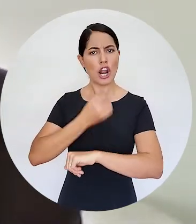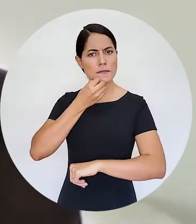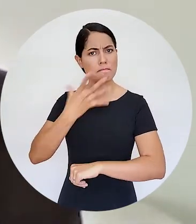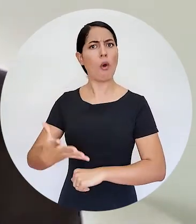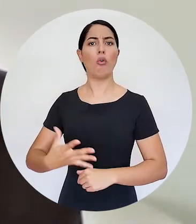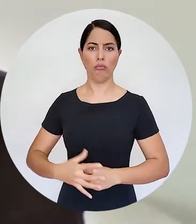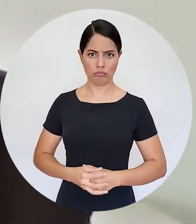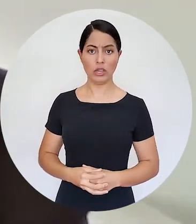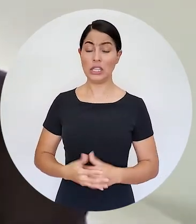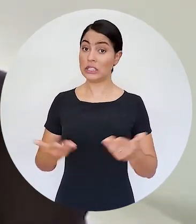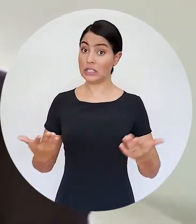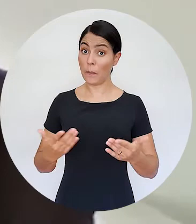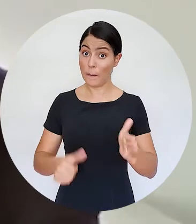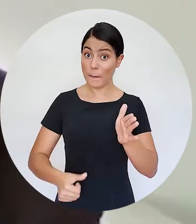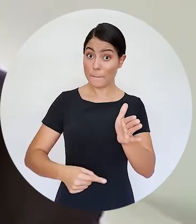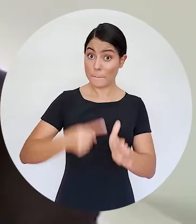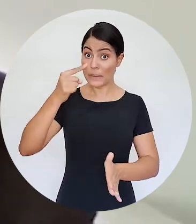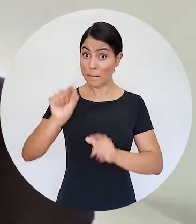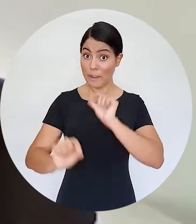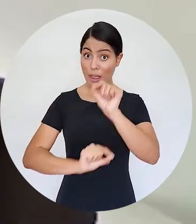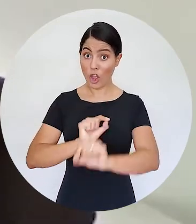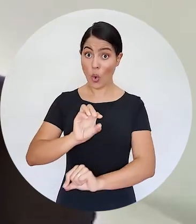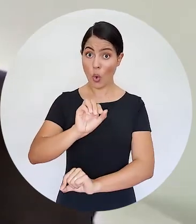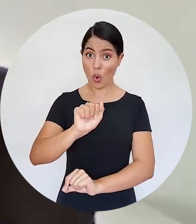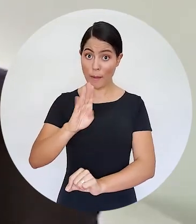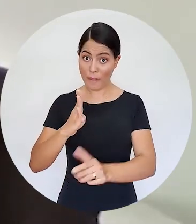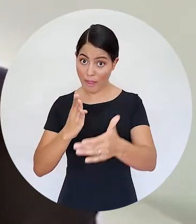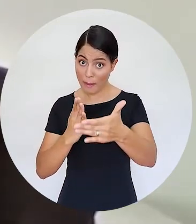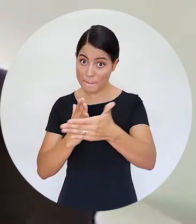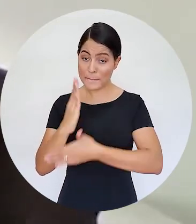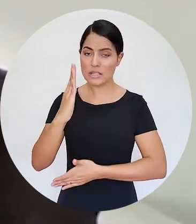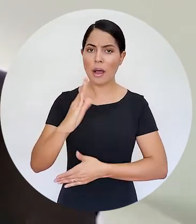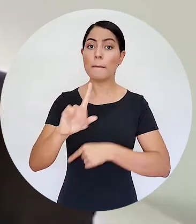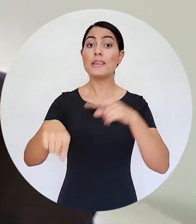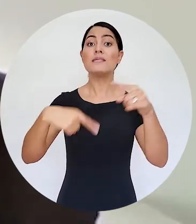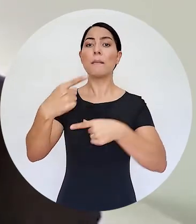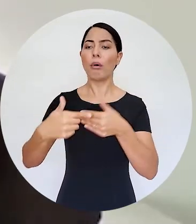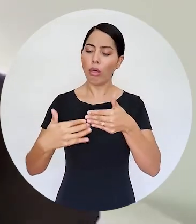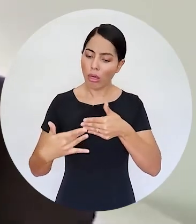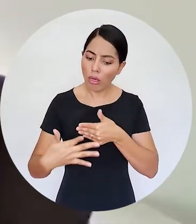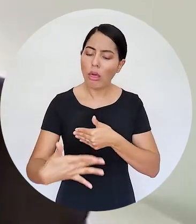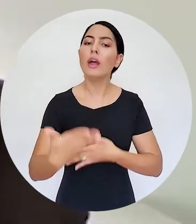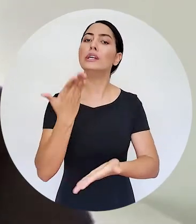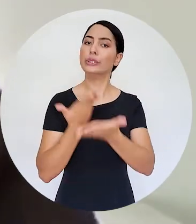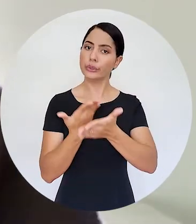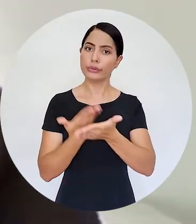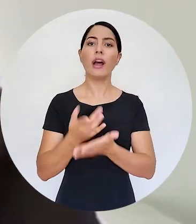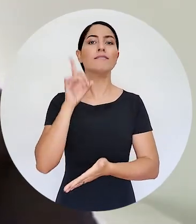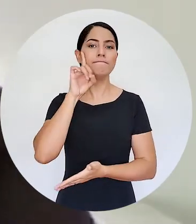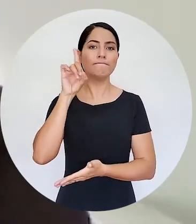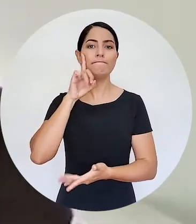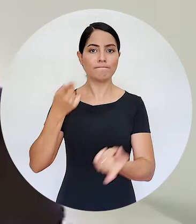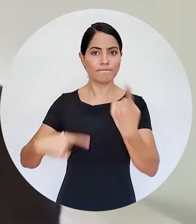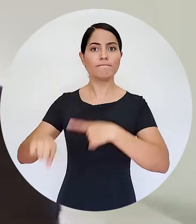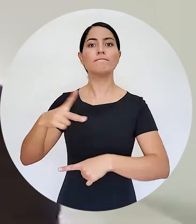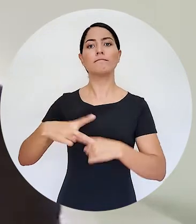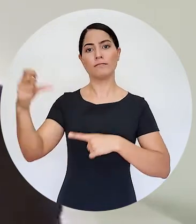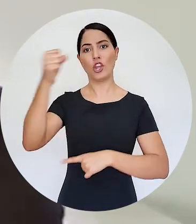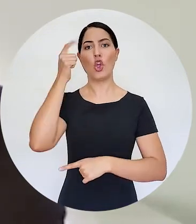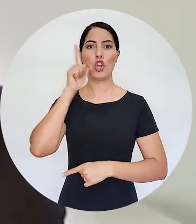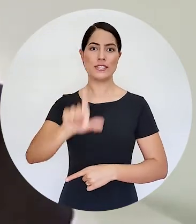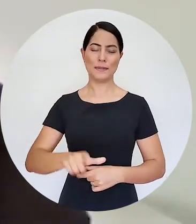profissionais então o exame da ordem é o primeiro passo então para ter sucesso a gente precisa estudar durante toda a profissão